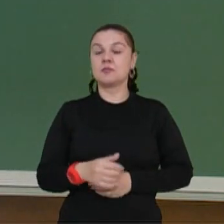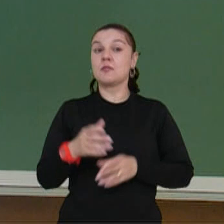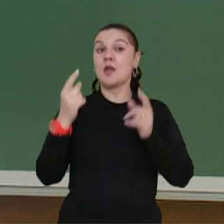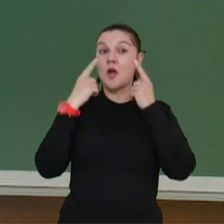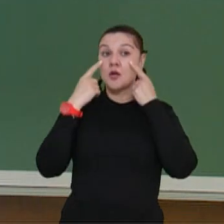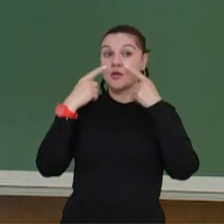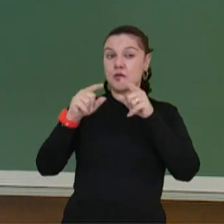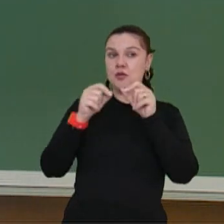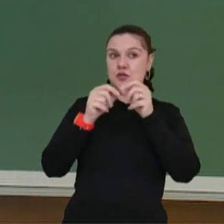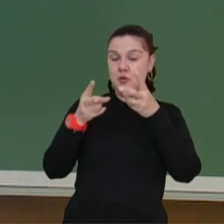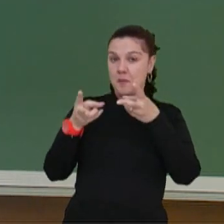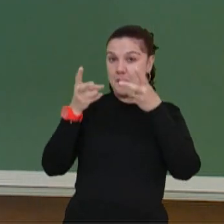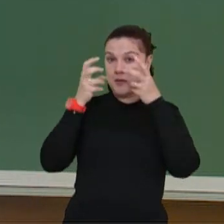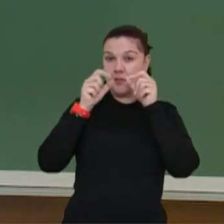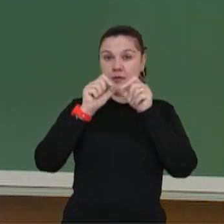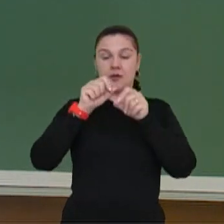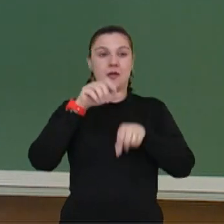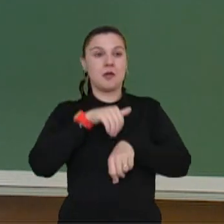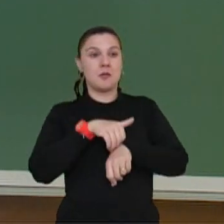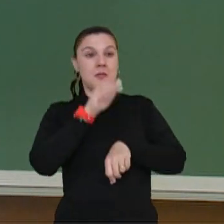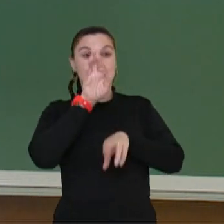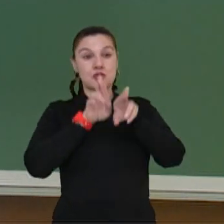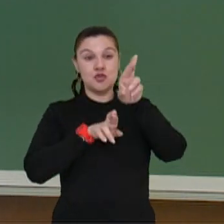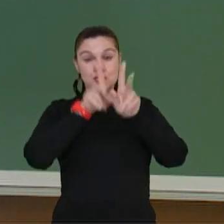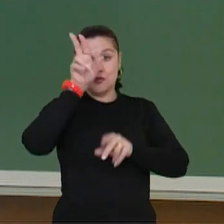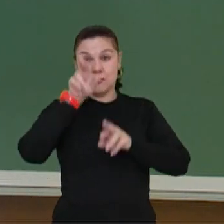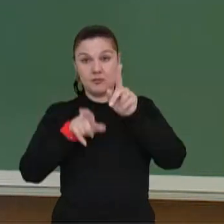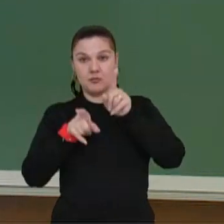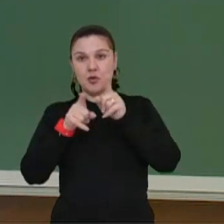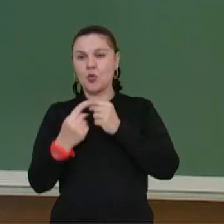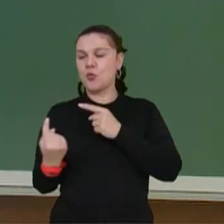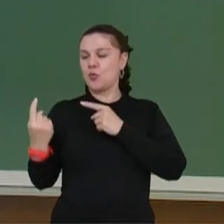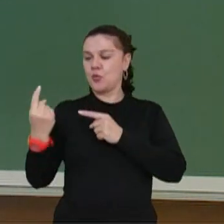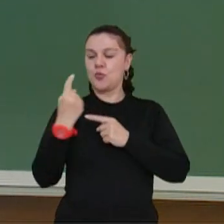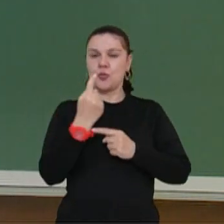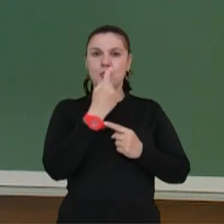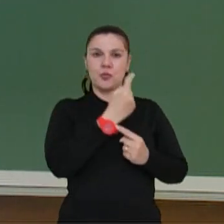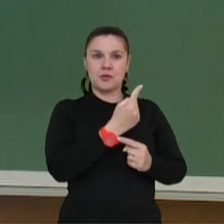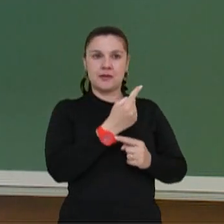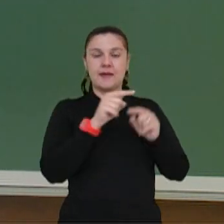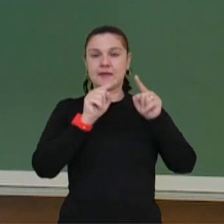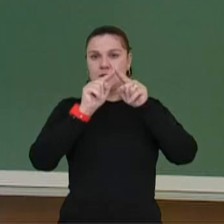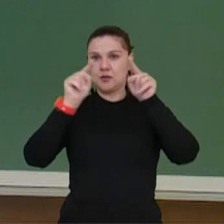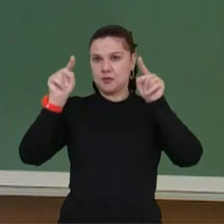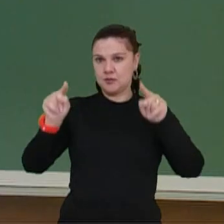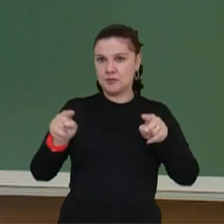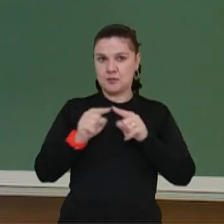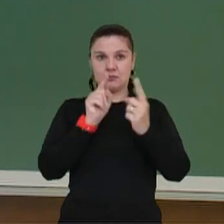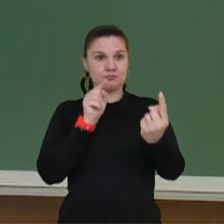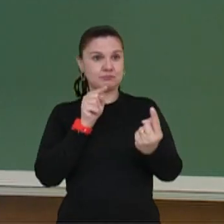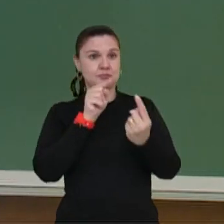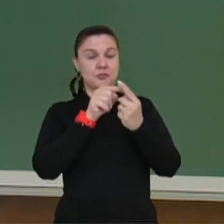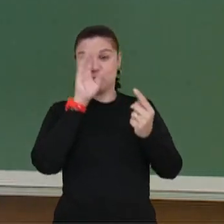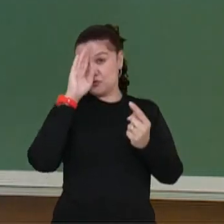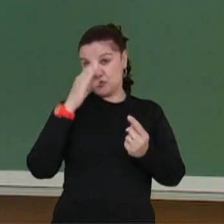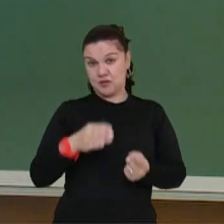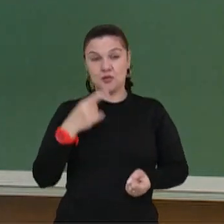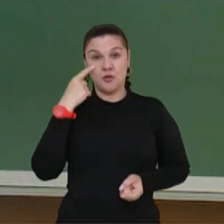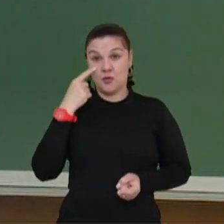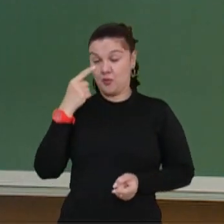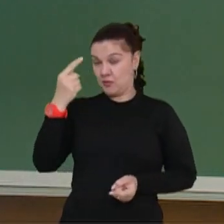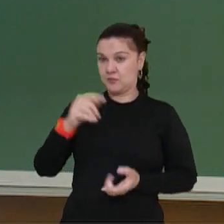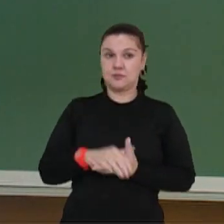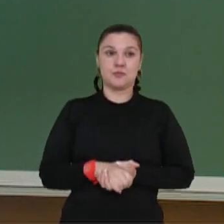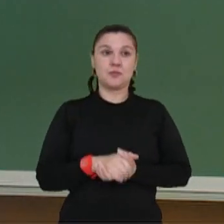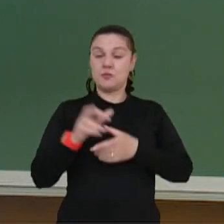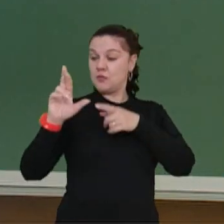O que devemos observar é que existem muitos dados diferentes com frequência 1. Desse modo, a tabulação não seria tão objetiva. Então, olha só, quando eu